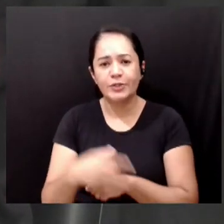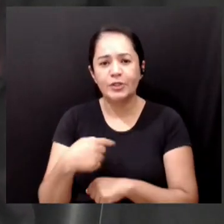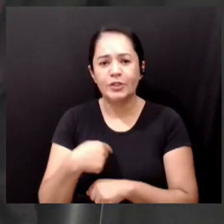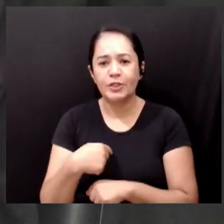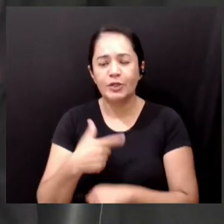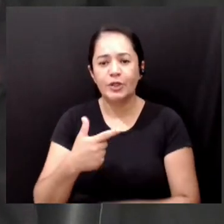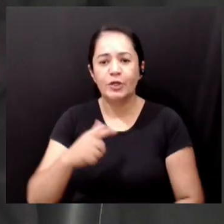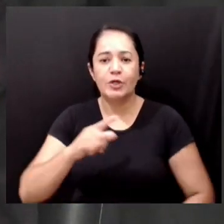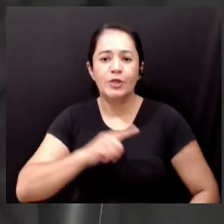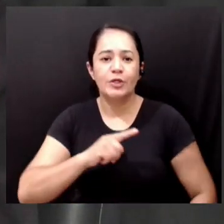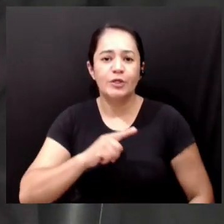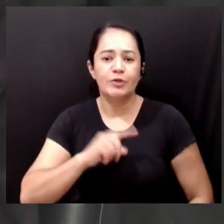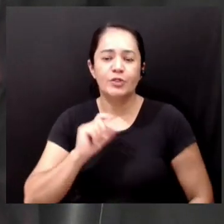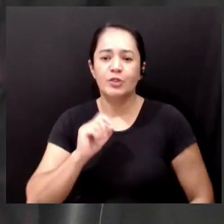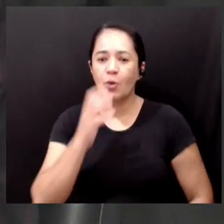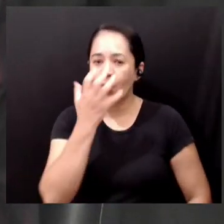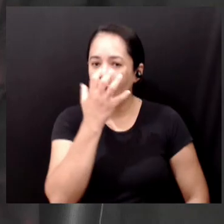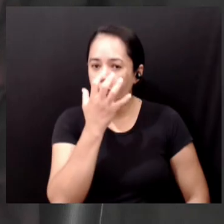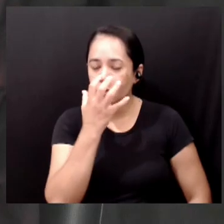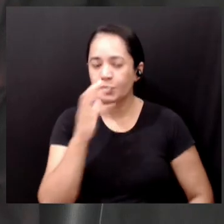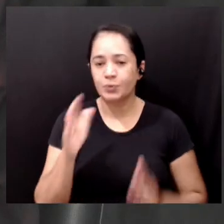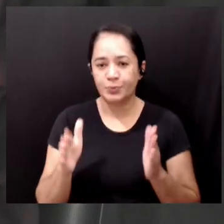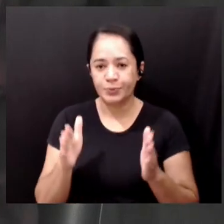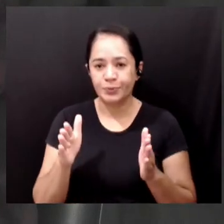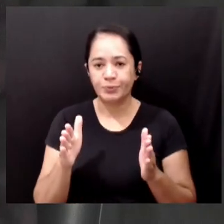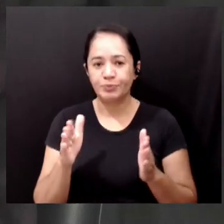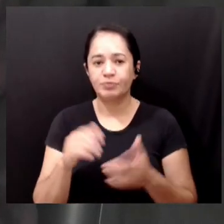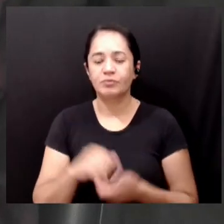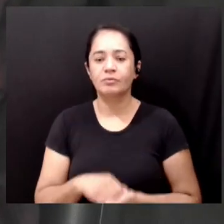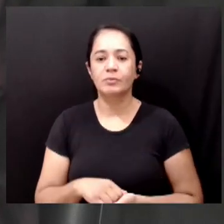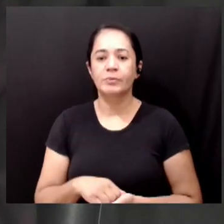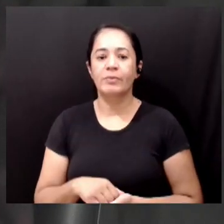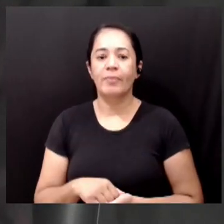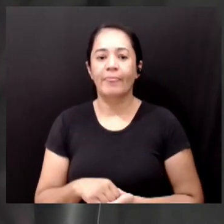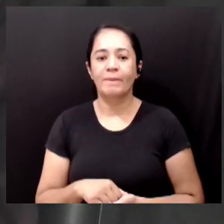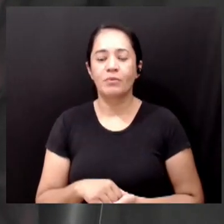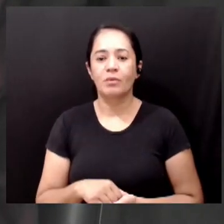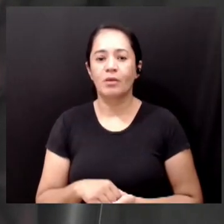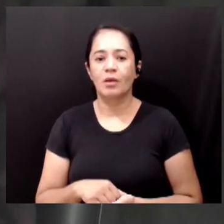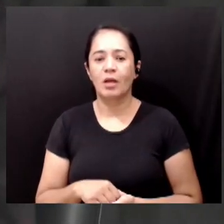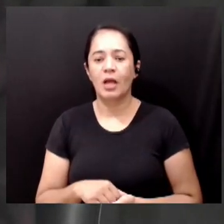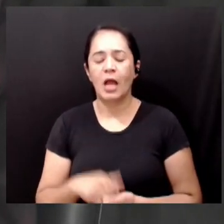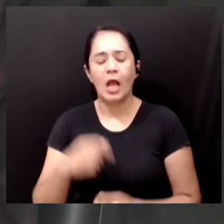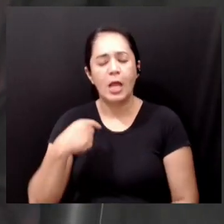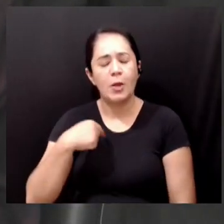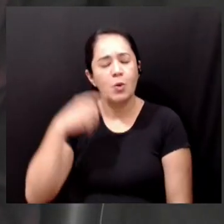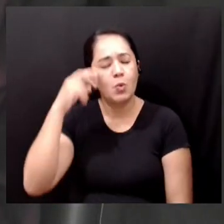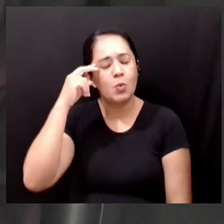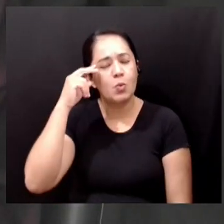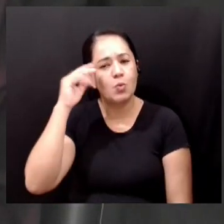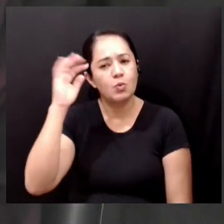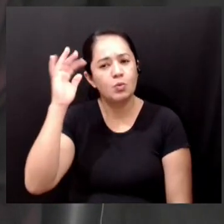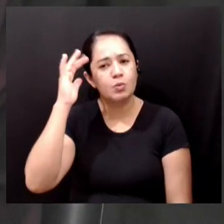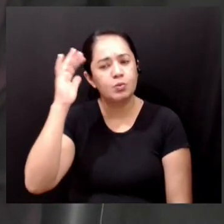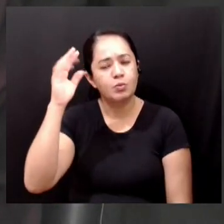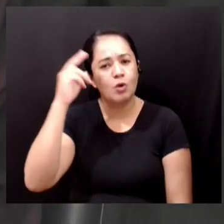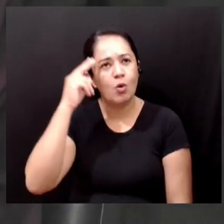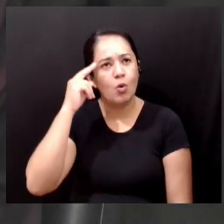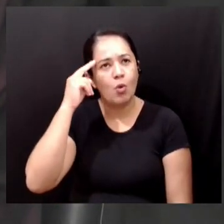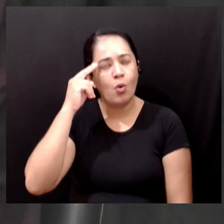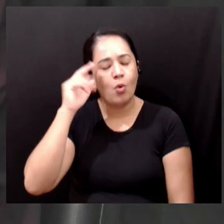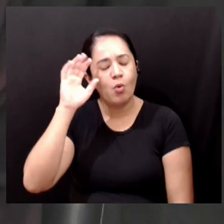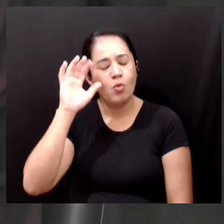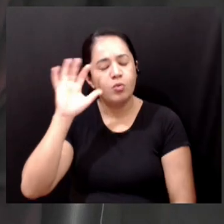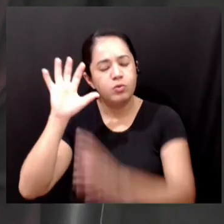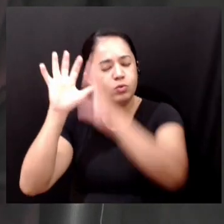época, e aí eu lembro que eu tive um sonho. E aí eu virei pra Cristiane e falei